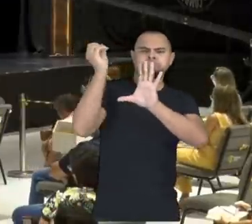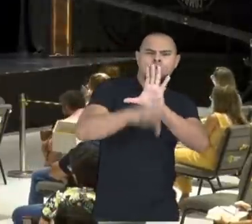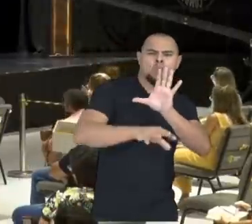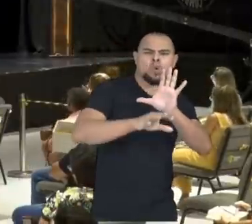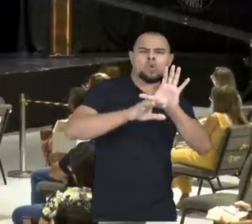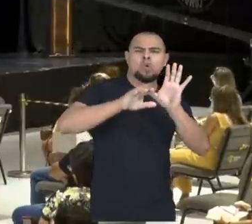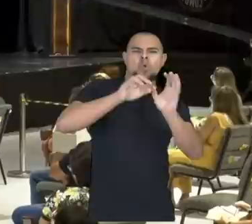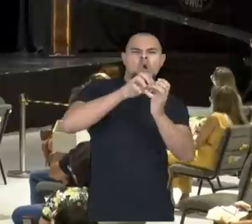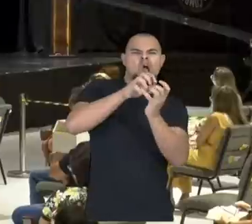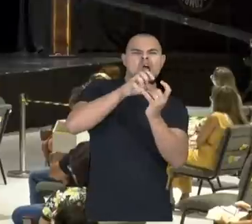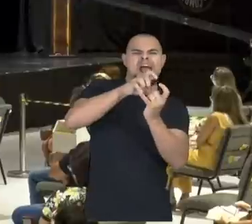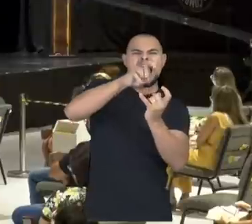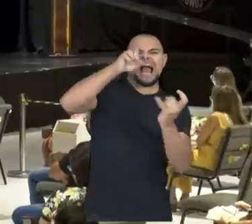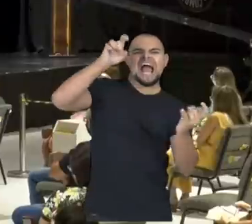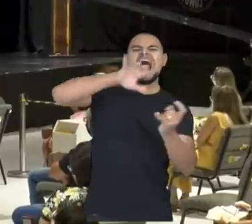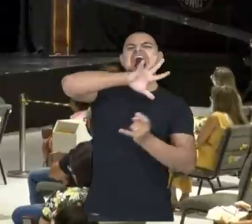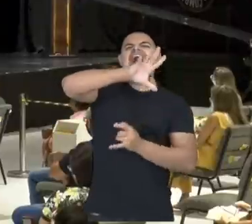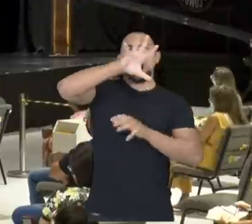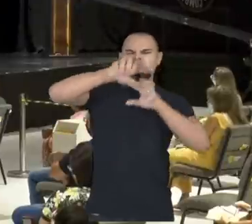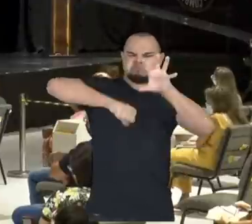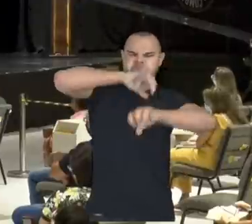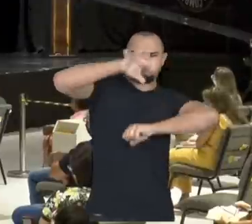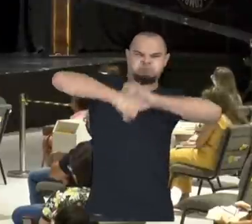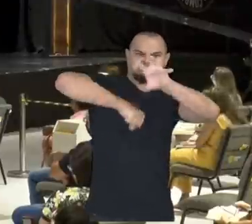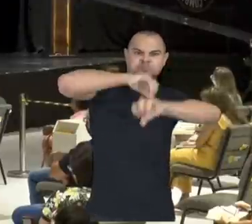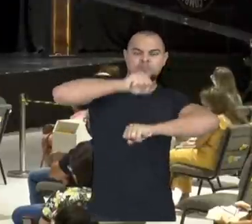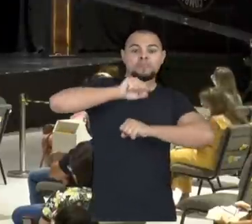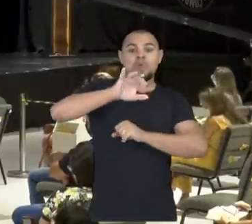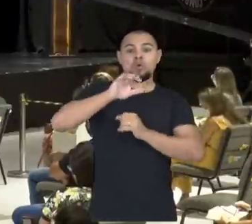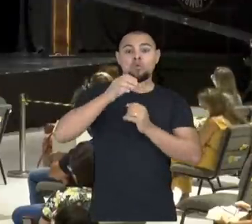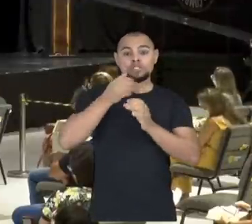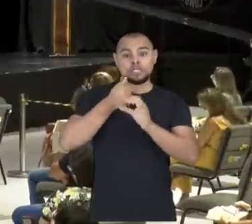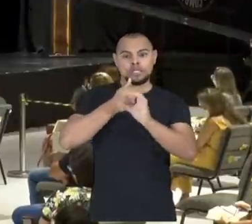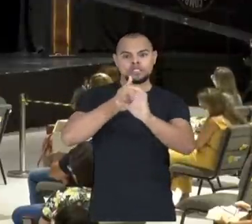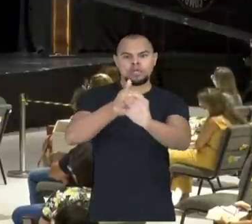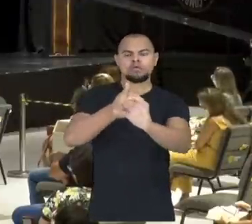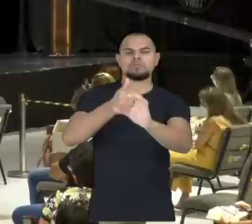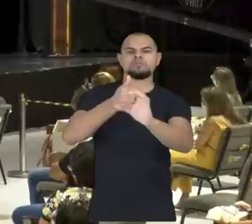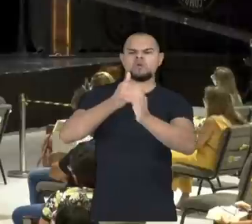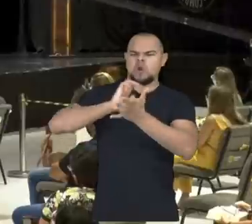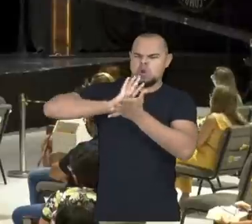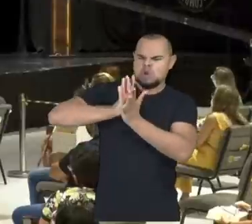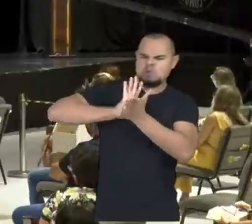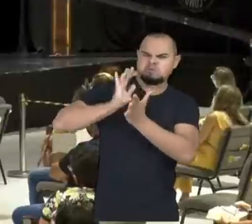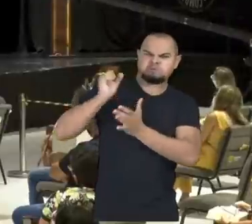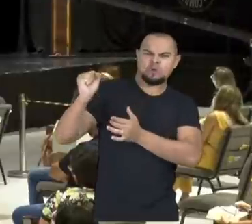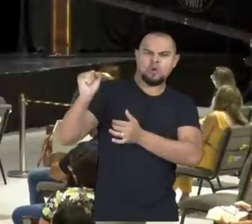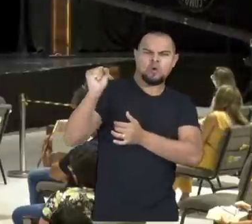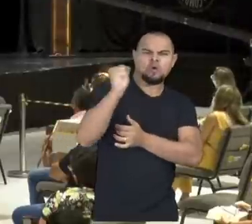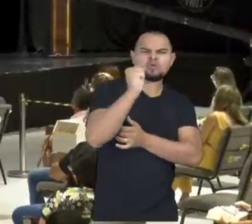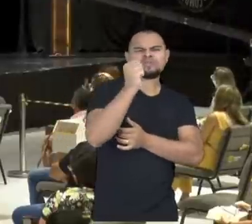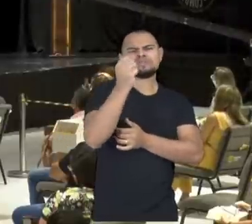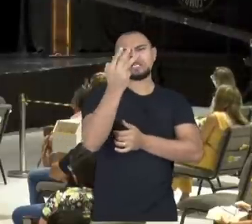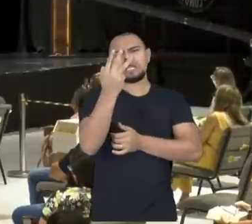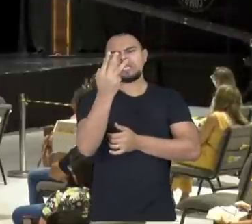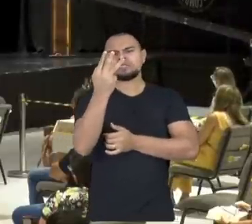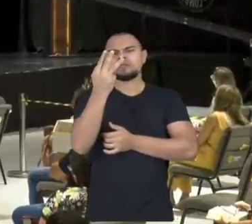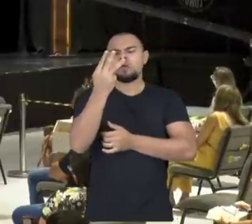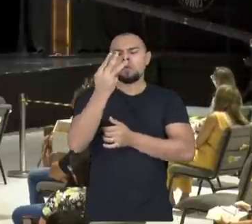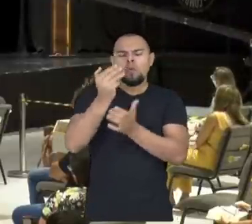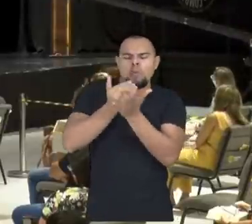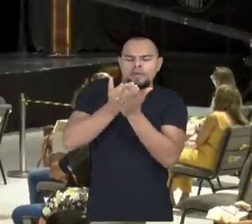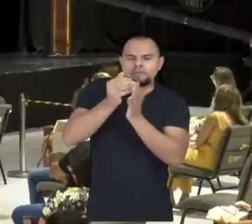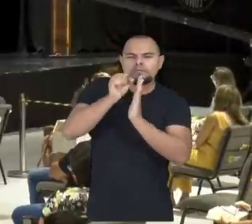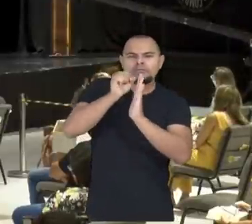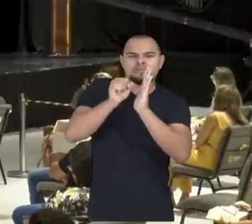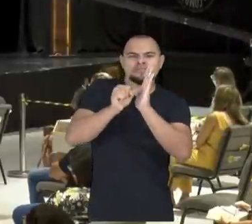leões. Por isso que eu digo, gente, os cristãos foram depurados nos 3 primeiros séculos, até um imperador Constantino,